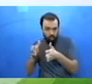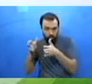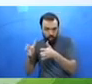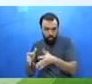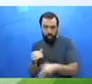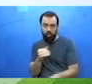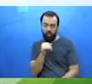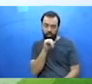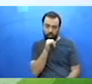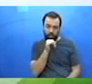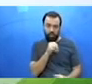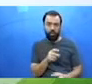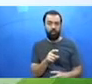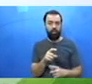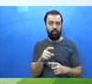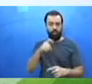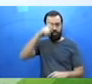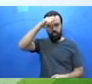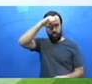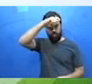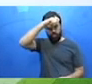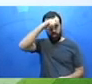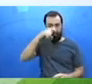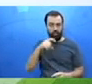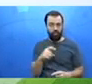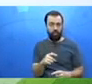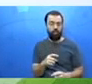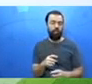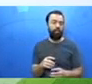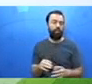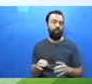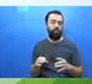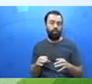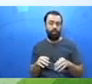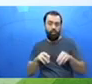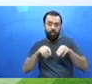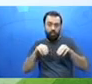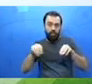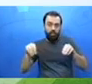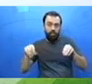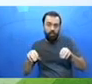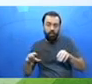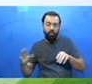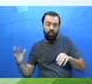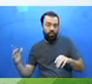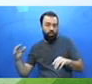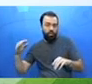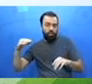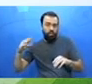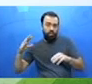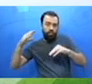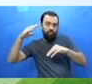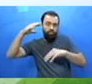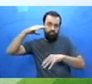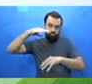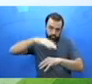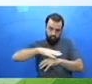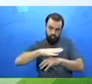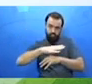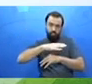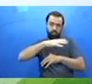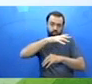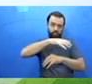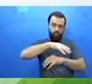inundações do rio Nilo, muitas terras ficavam submersas, e isso fazia com que elas recebessem